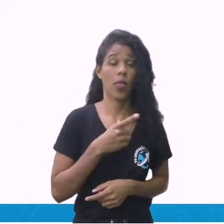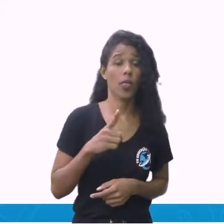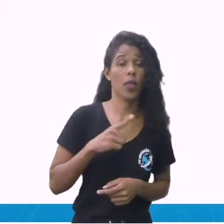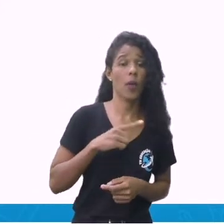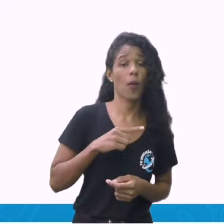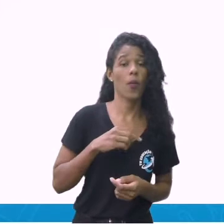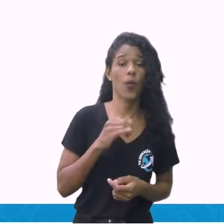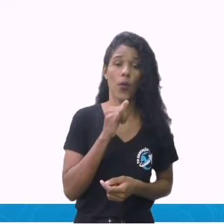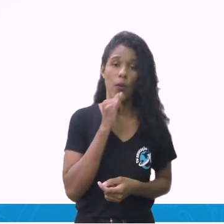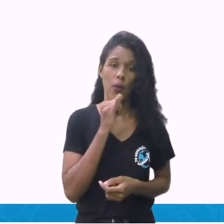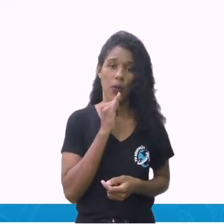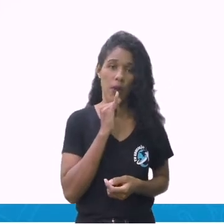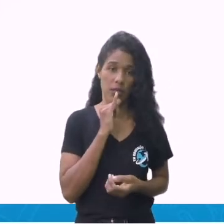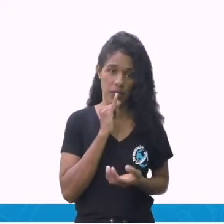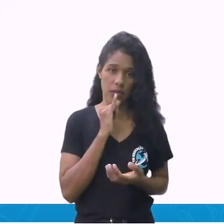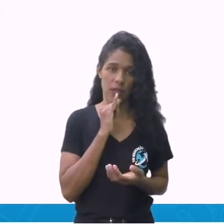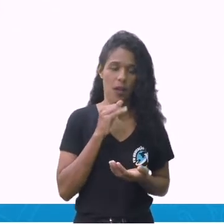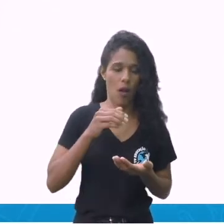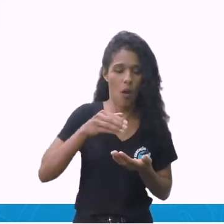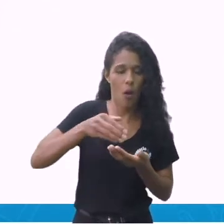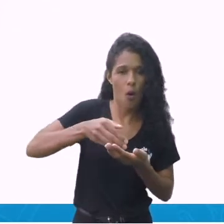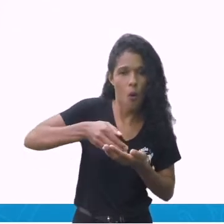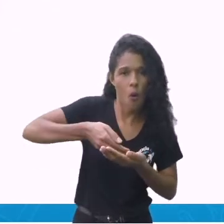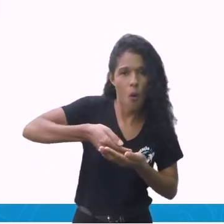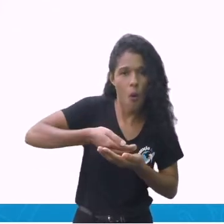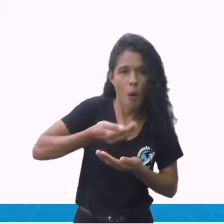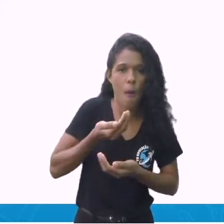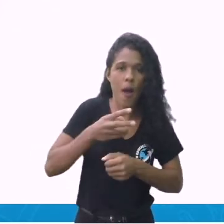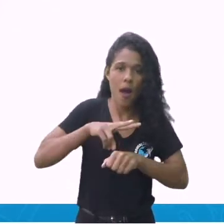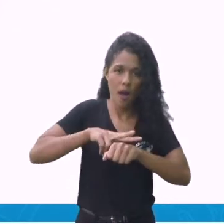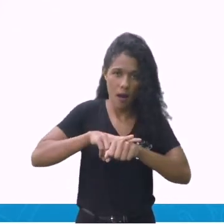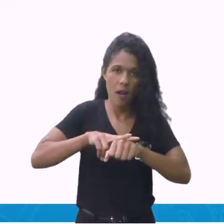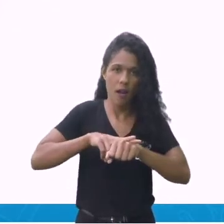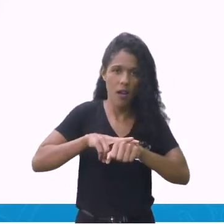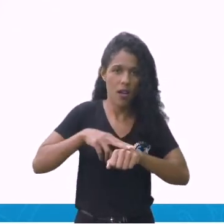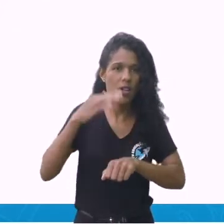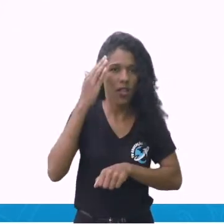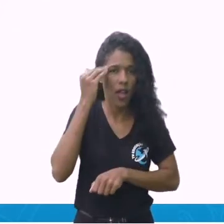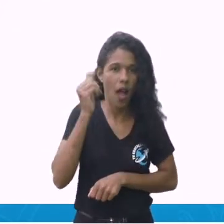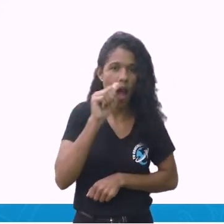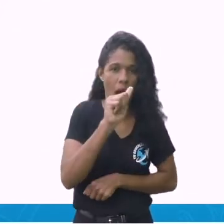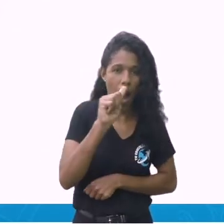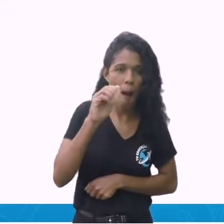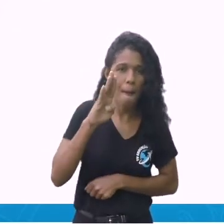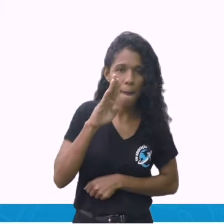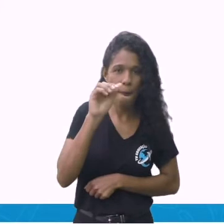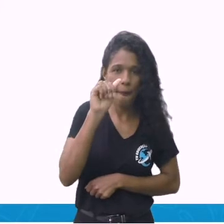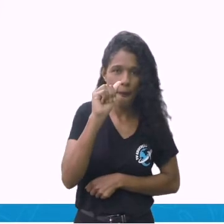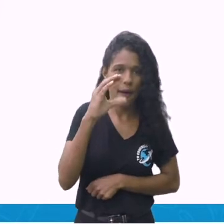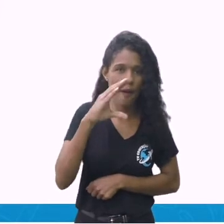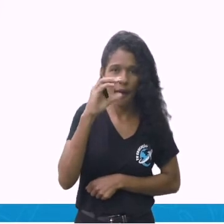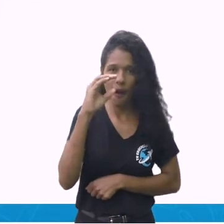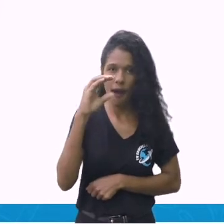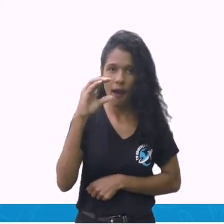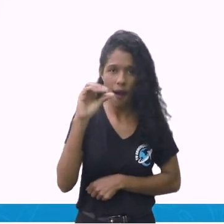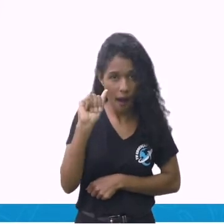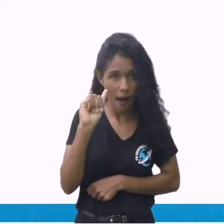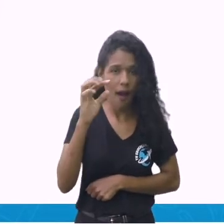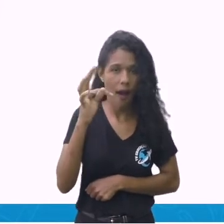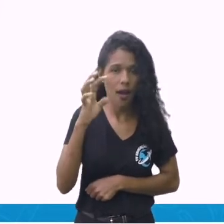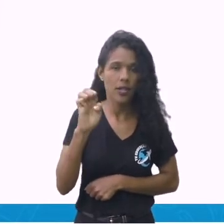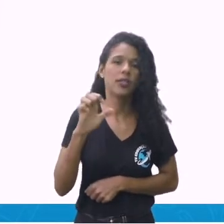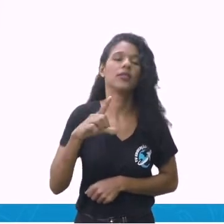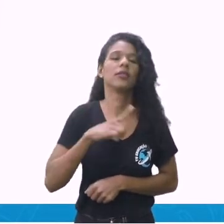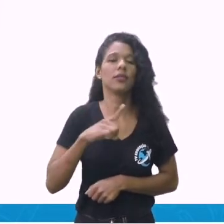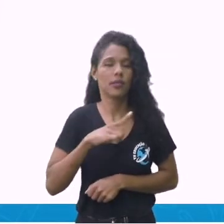abacate, que geralmente é uma fruta mais acessível. Tem o coco também, que você pode